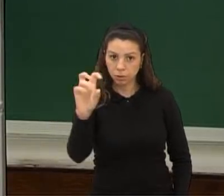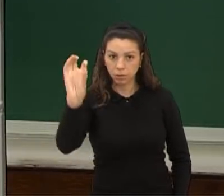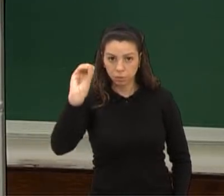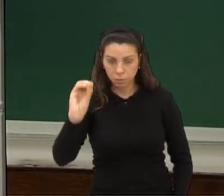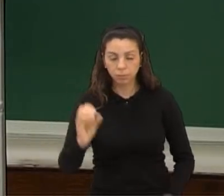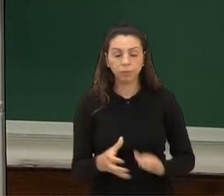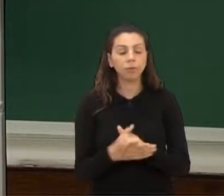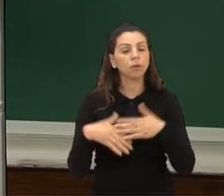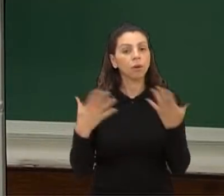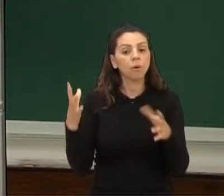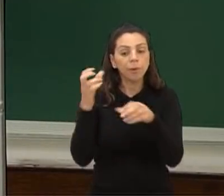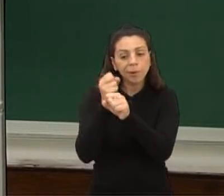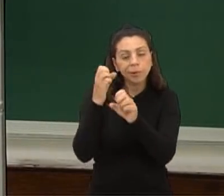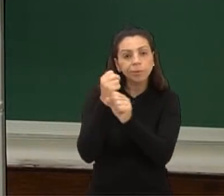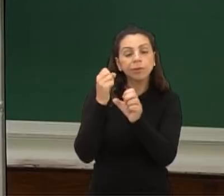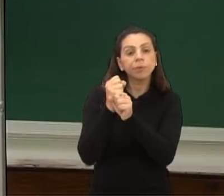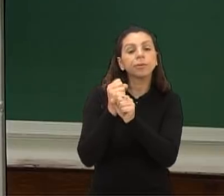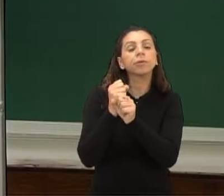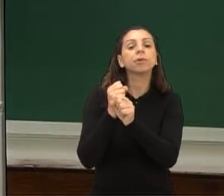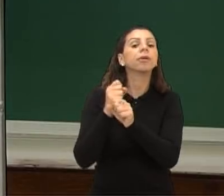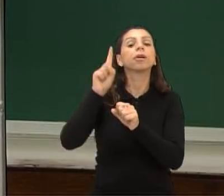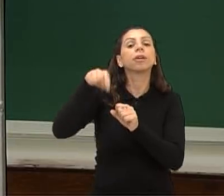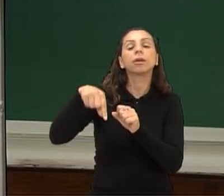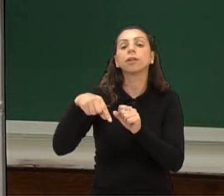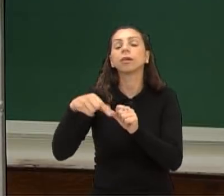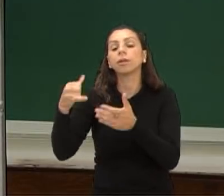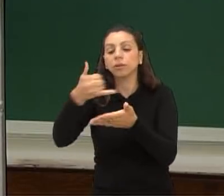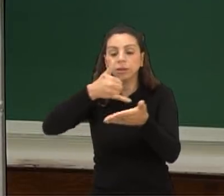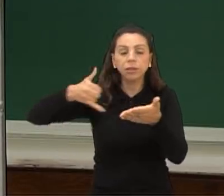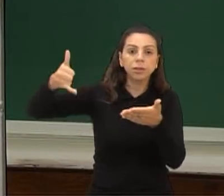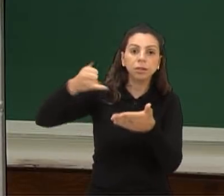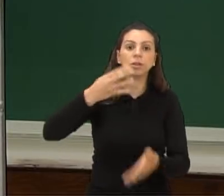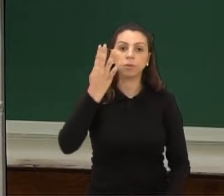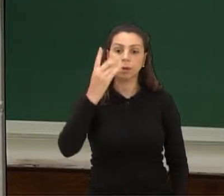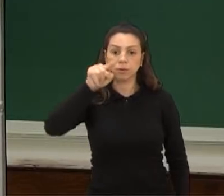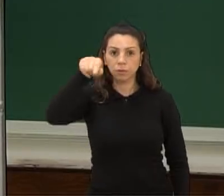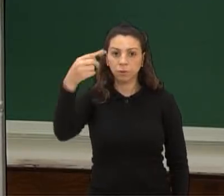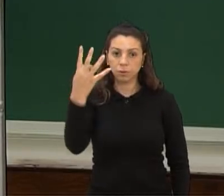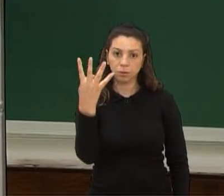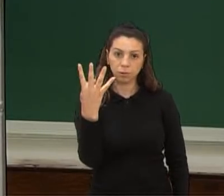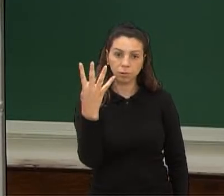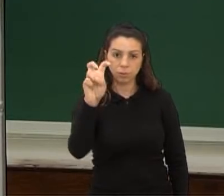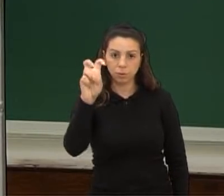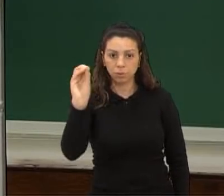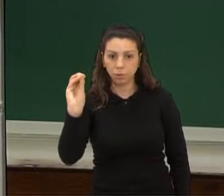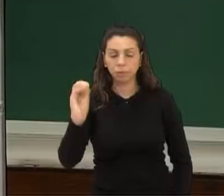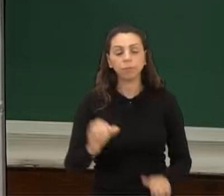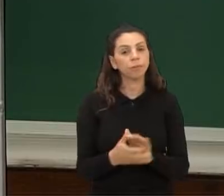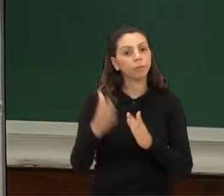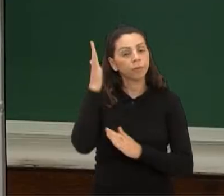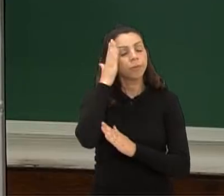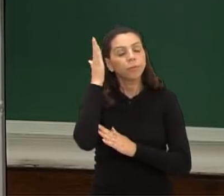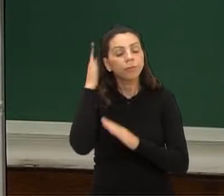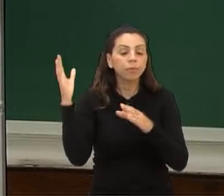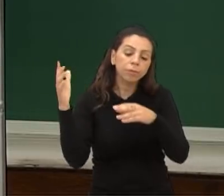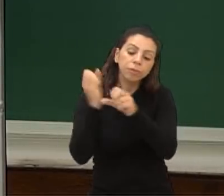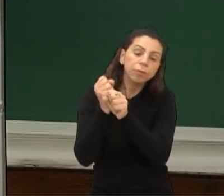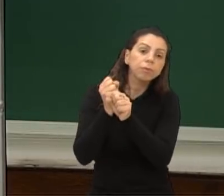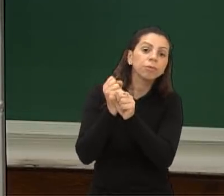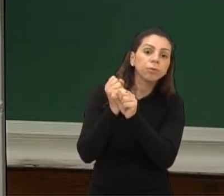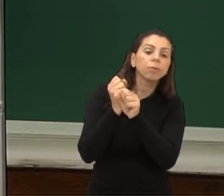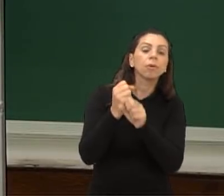tá? 2 vezes 2,25 é 4,5, tá? Então, só corrijam aqui, a respostinha correta está